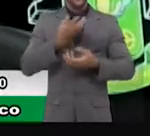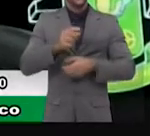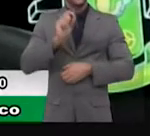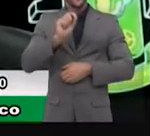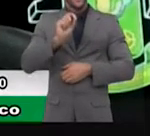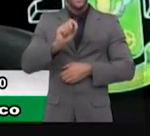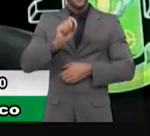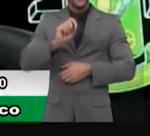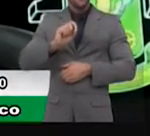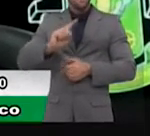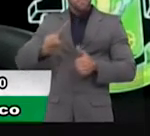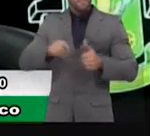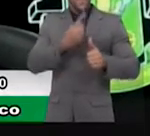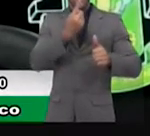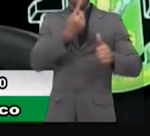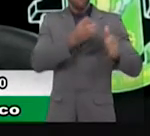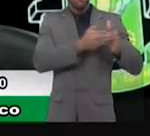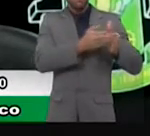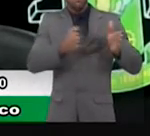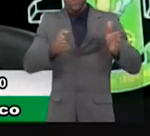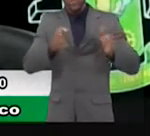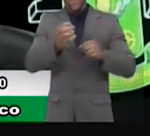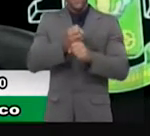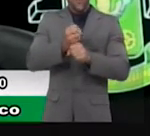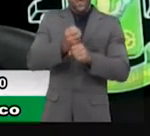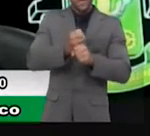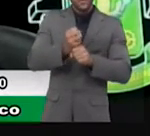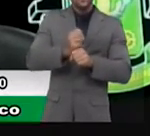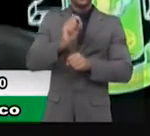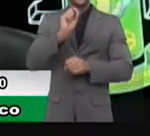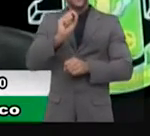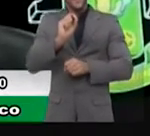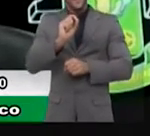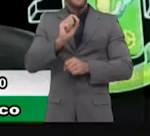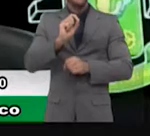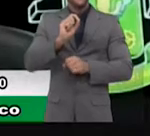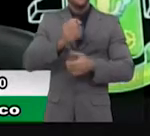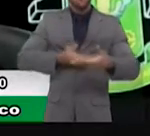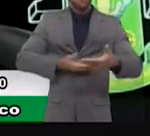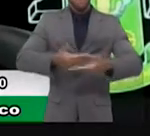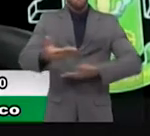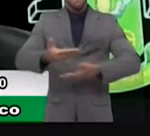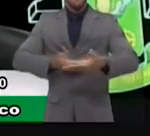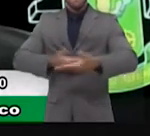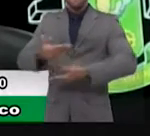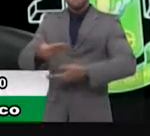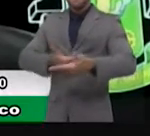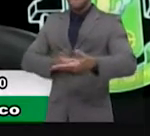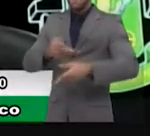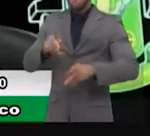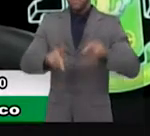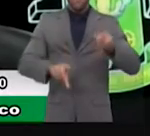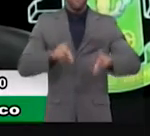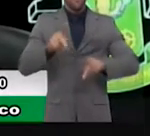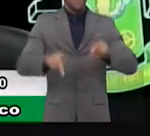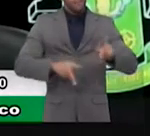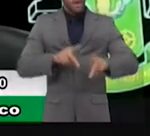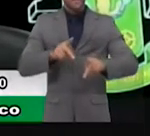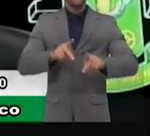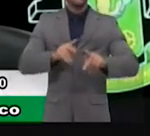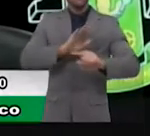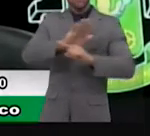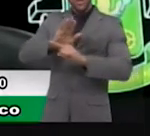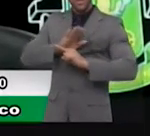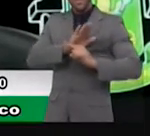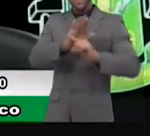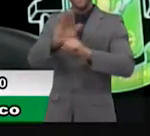eleição, eu vim para cá com a incumbência de ser servidor. E estou aqui como servidor para servir a minha cidade. Quero deixar